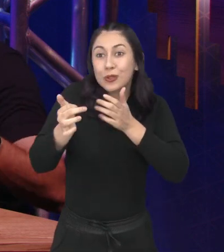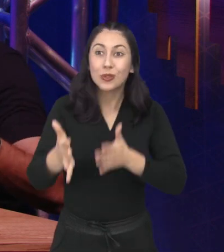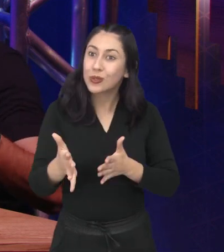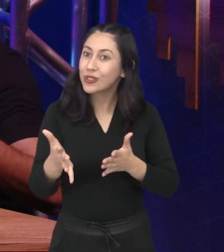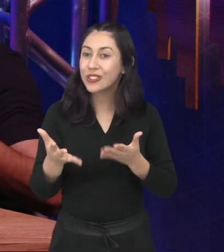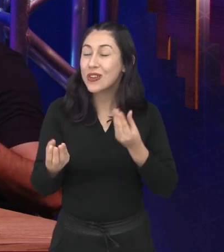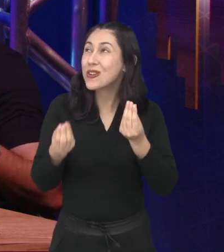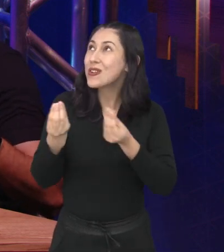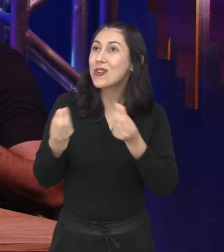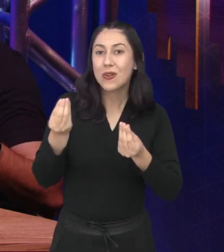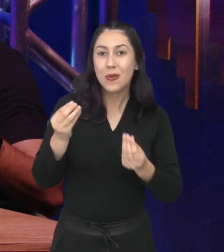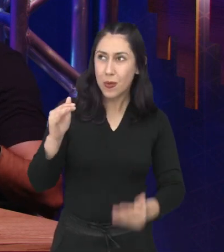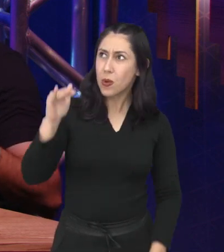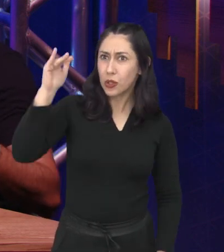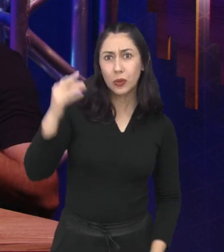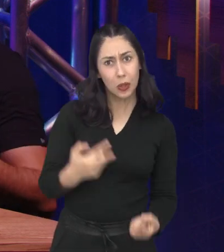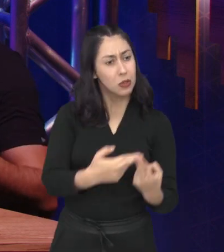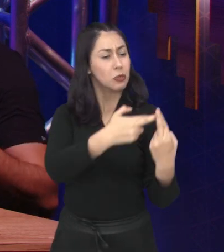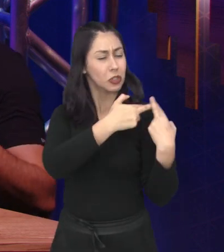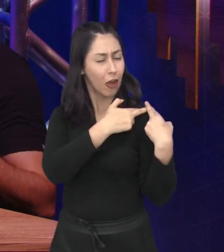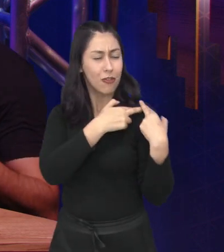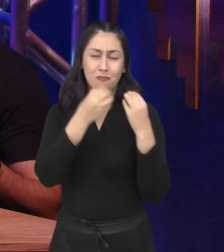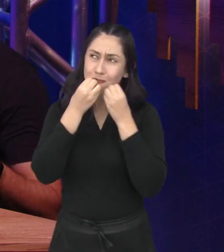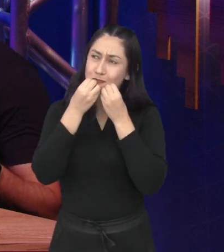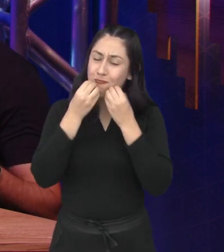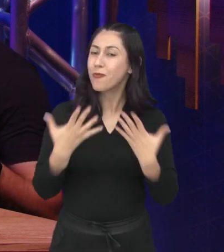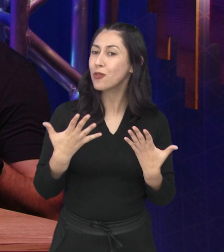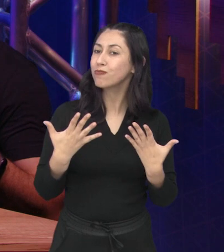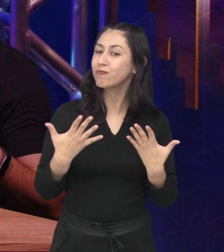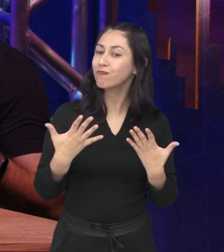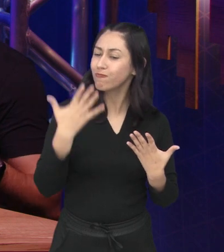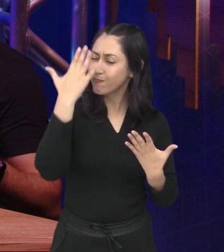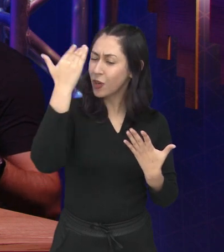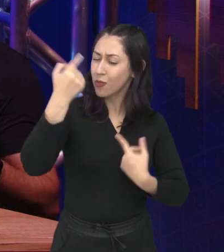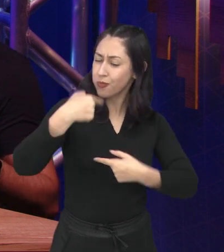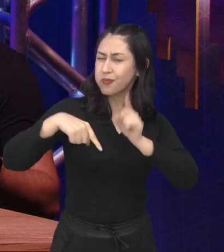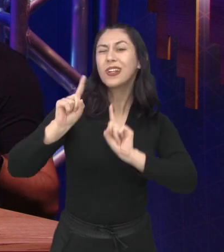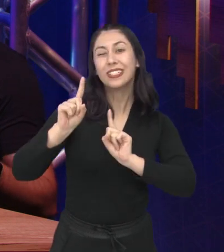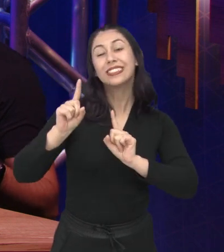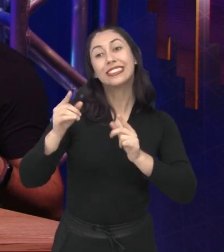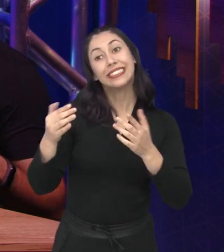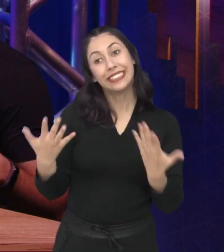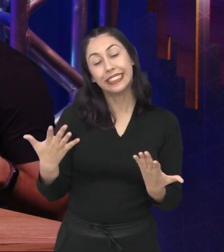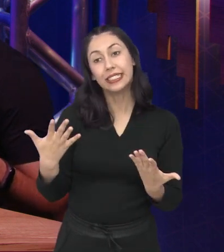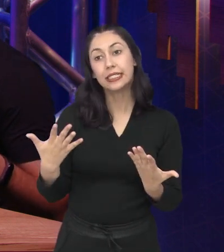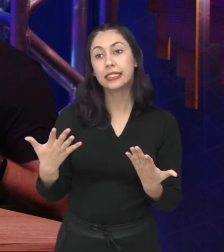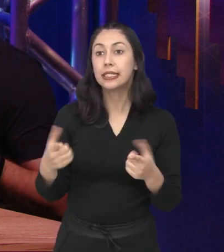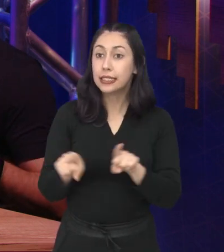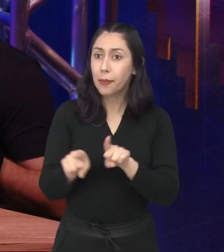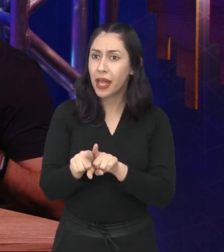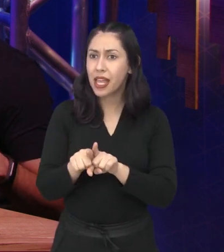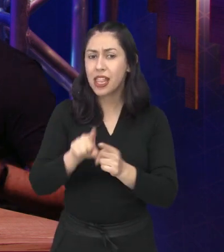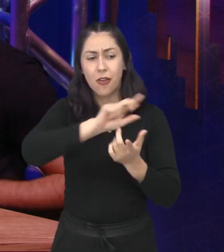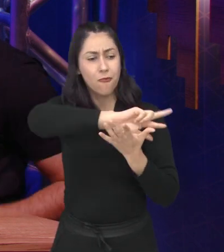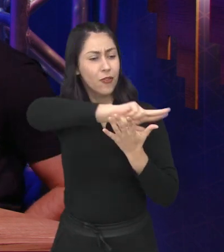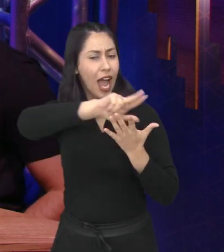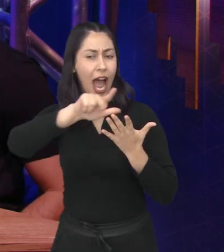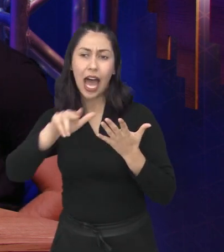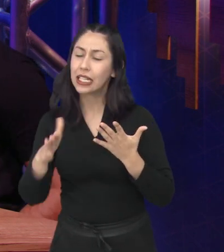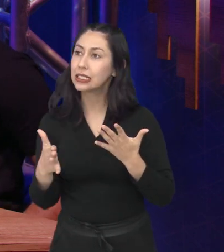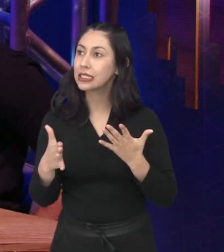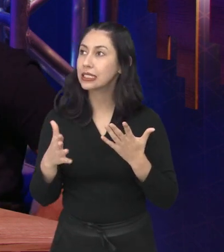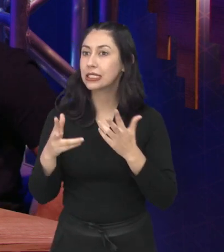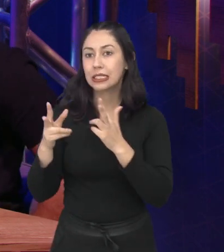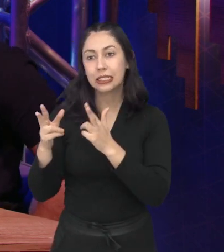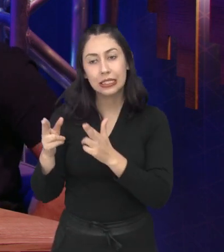para sermos bons adultos e adultos responsáveis, bem-sucedidos, etc e tal, né? E várias séries